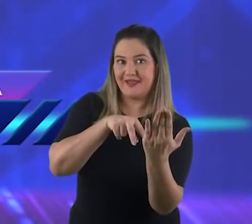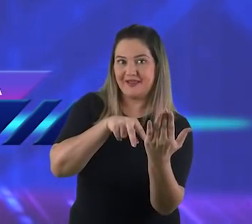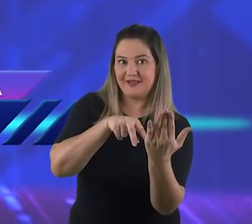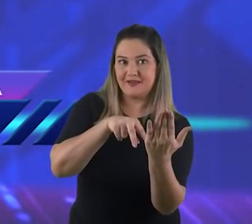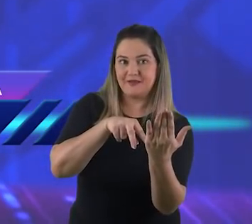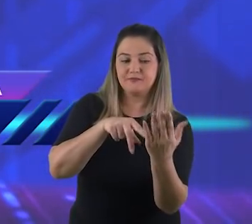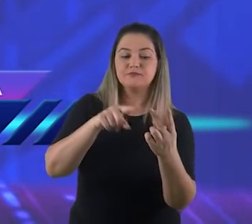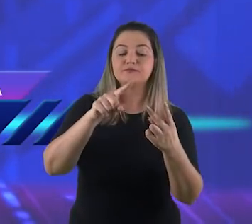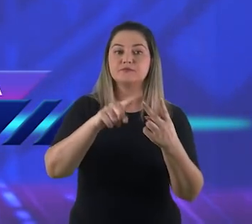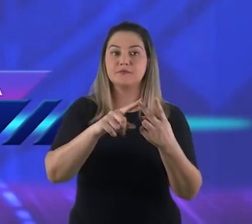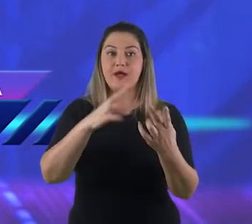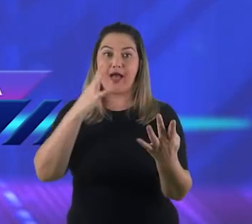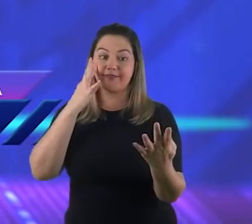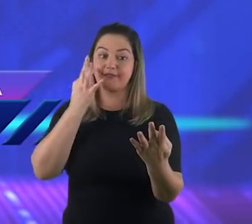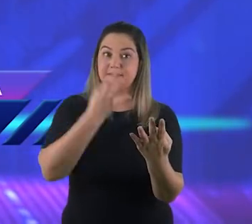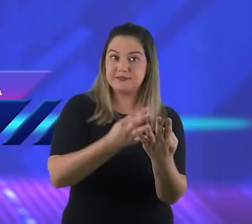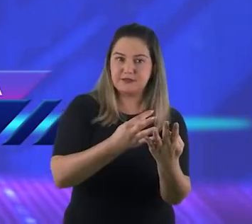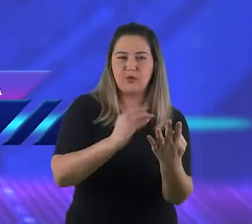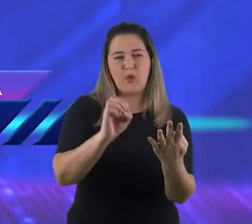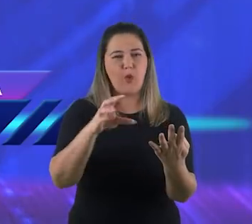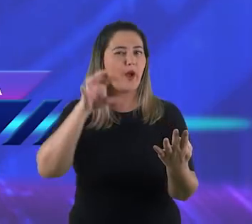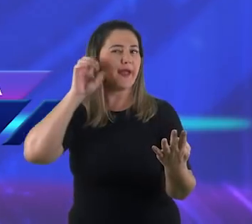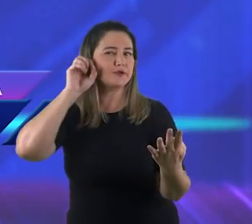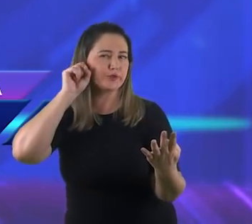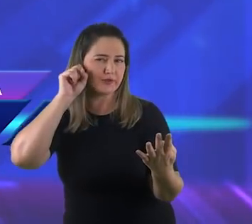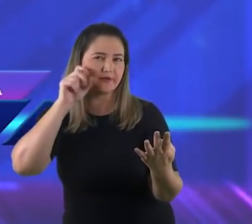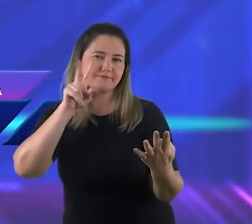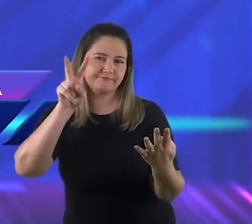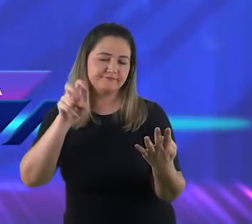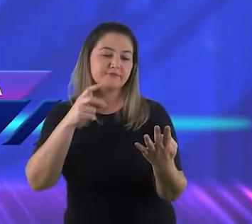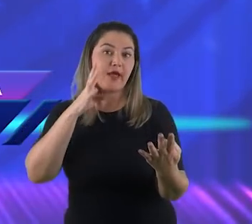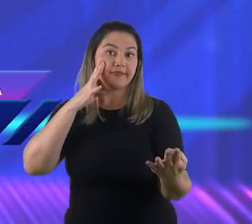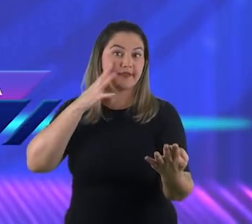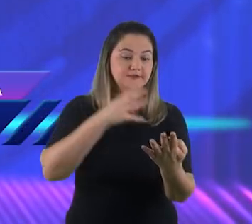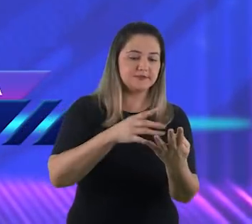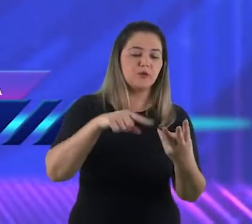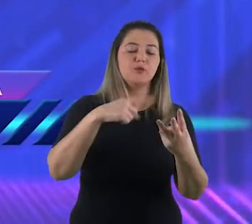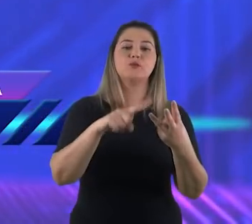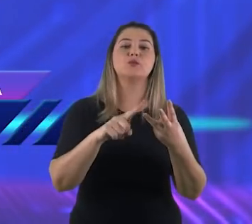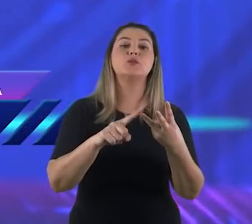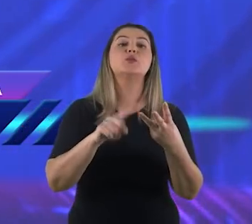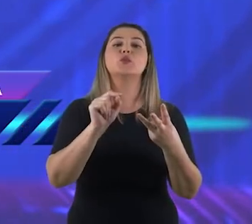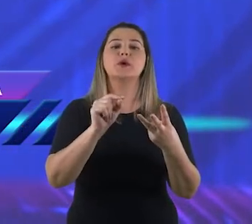ler, escutar e guardar.